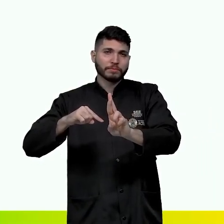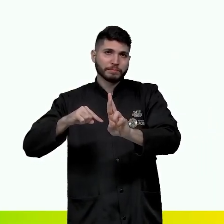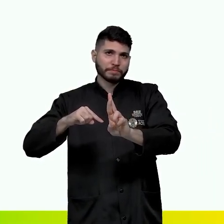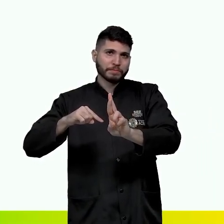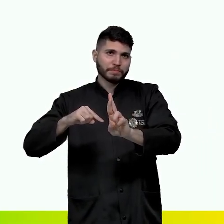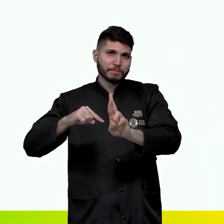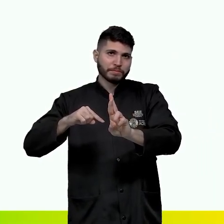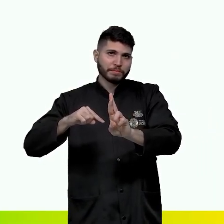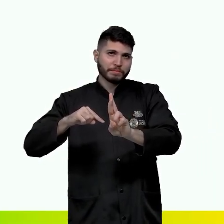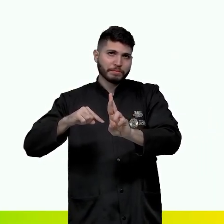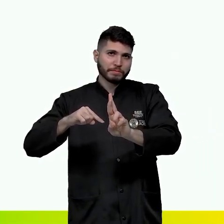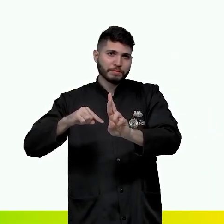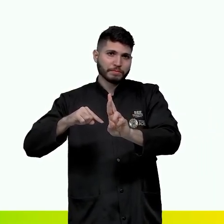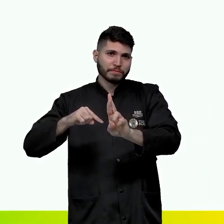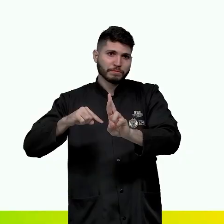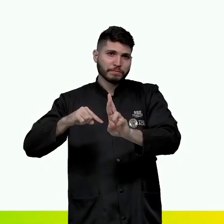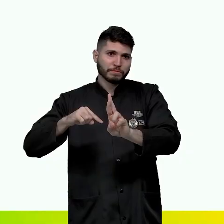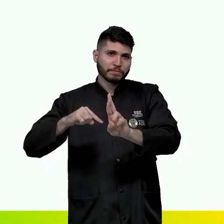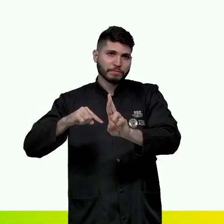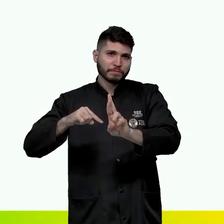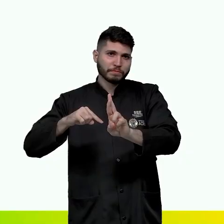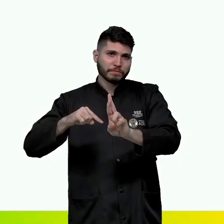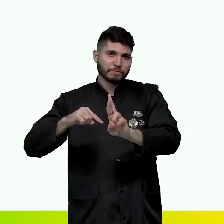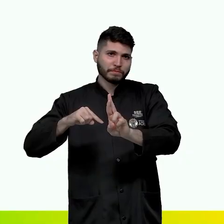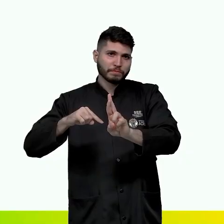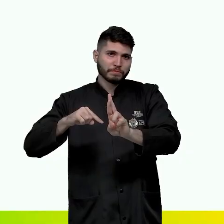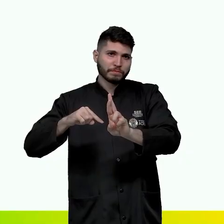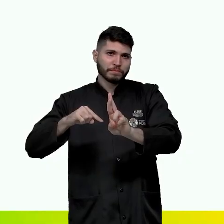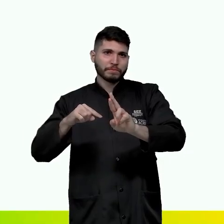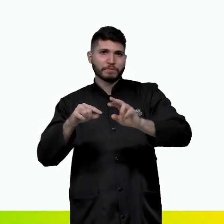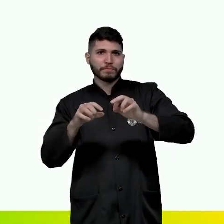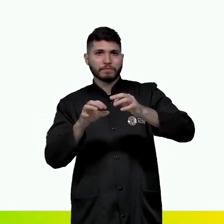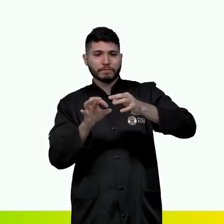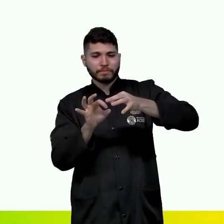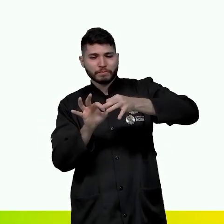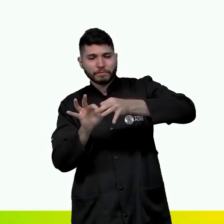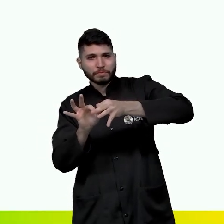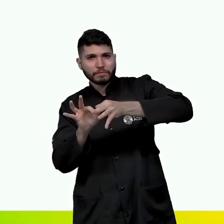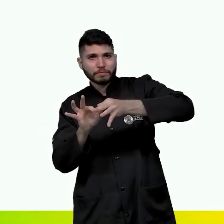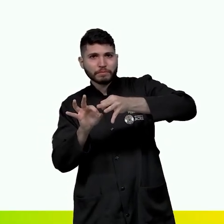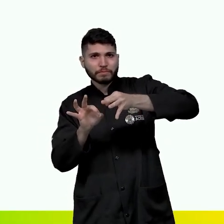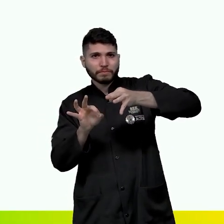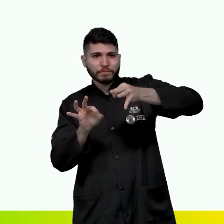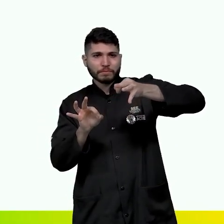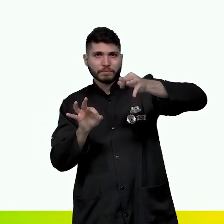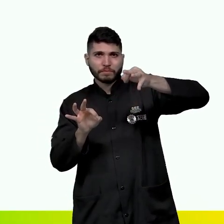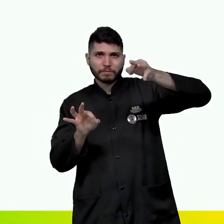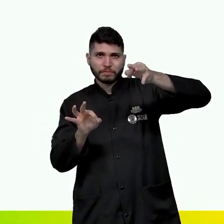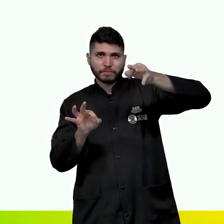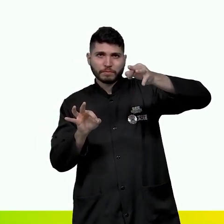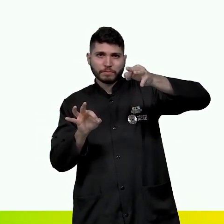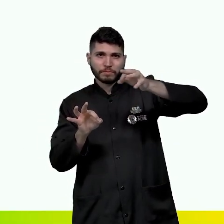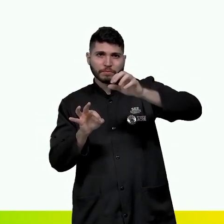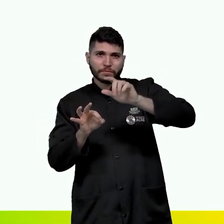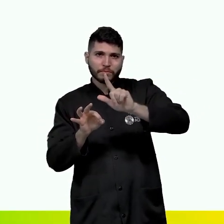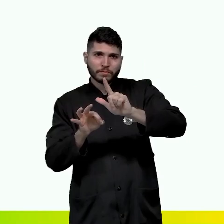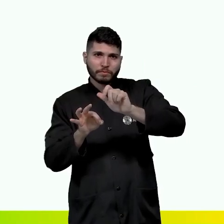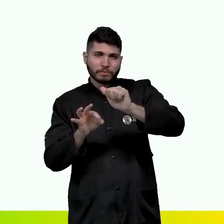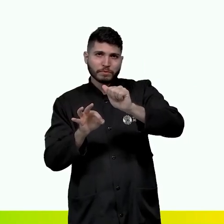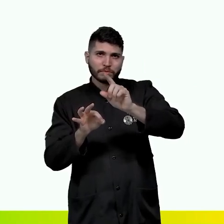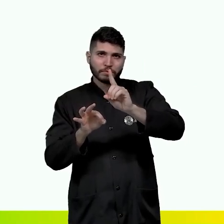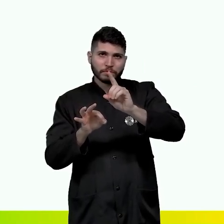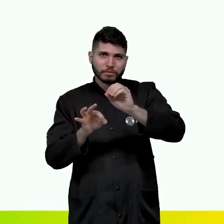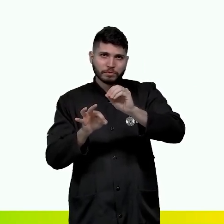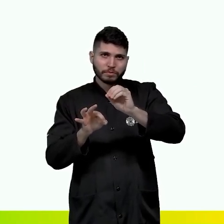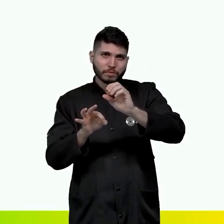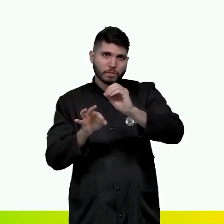essa medida que vem daqui até aqui é L, também que é conhecido como geratriz do cone. A